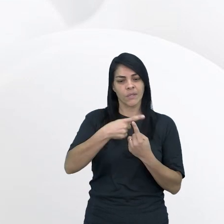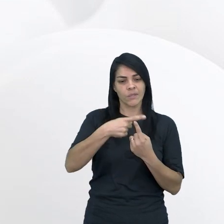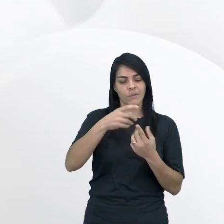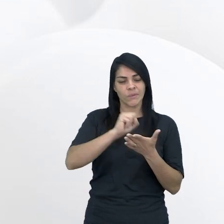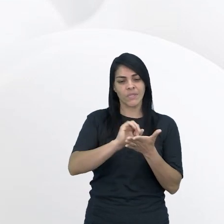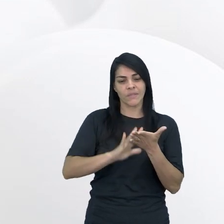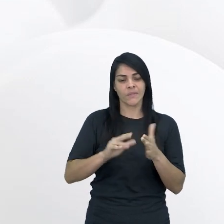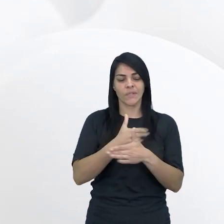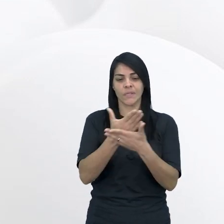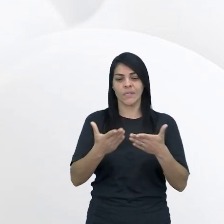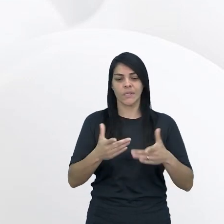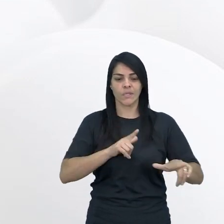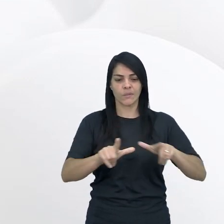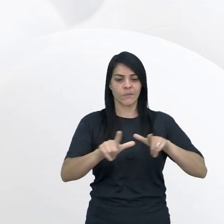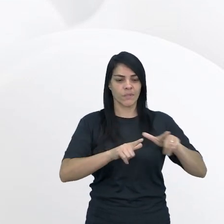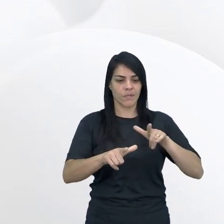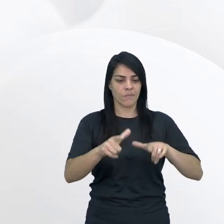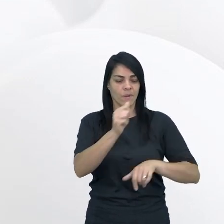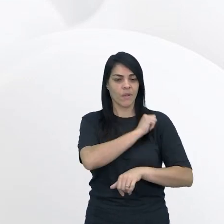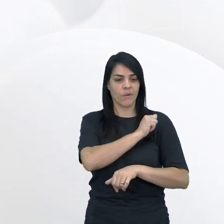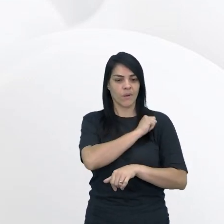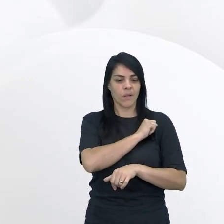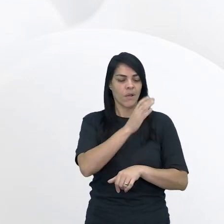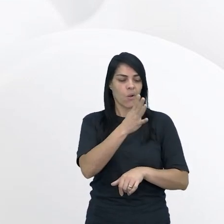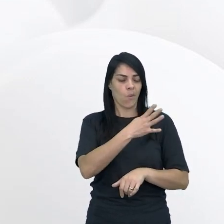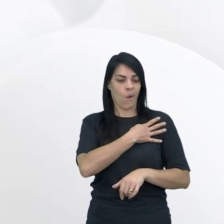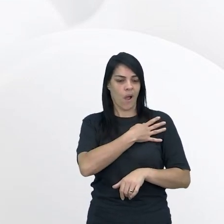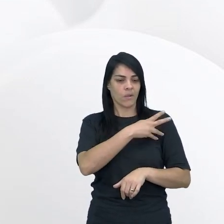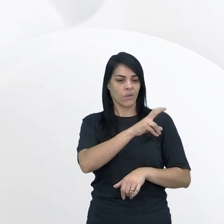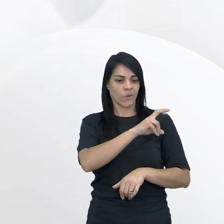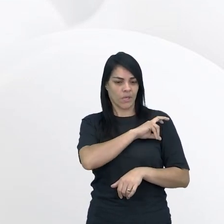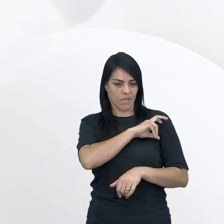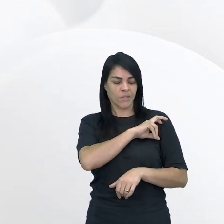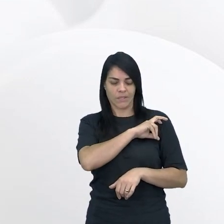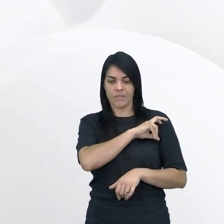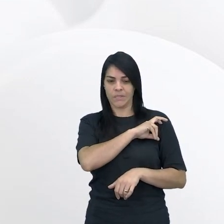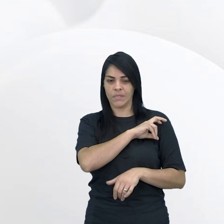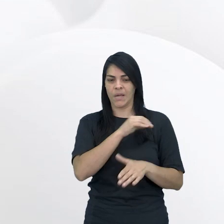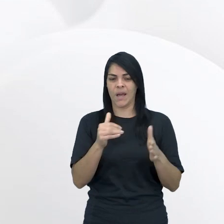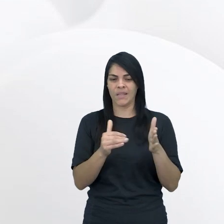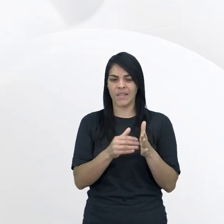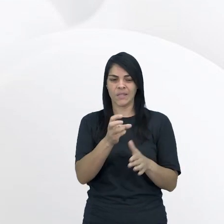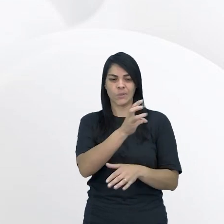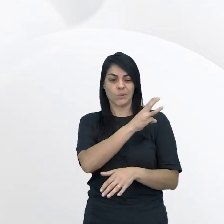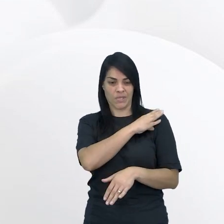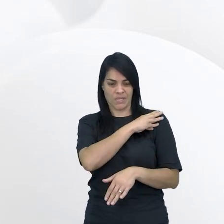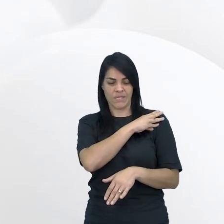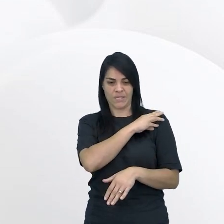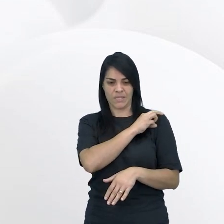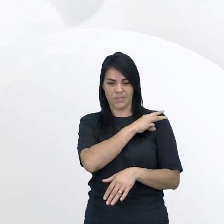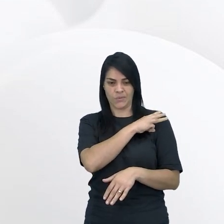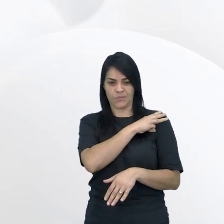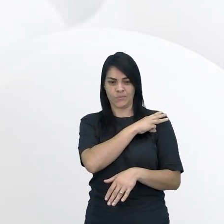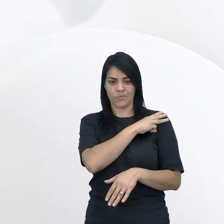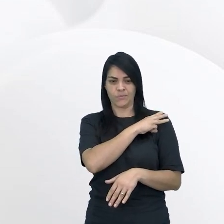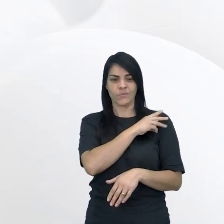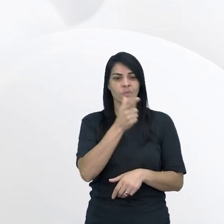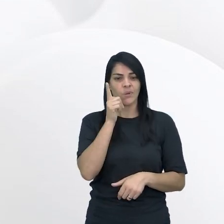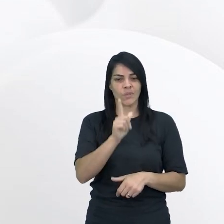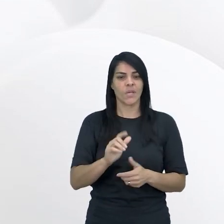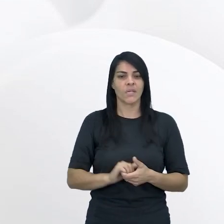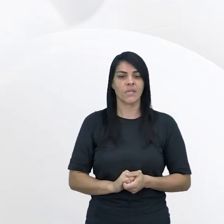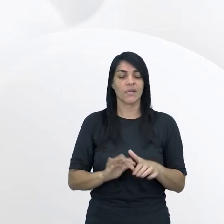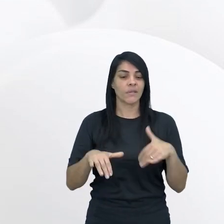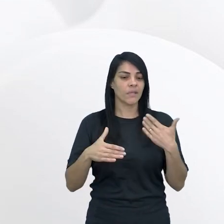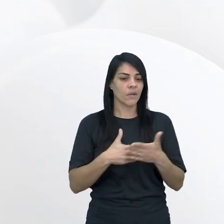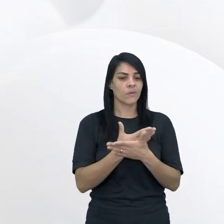atividade que a gente vai trabalhar com o aluno maior, quarto ano, quinto ano, acho que até terceiro ano, essa de contas, tá?